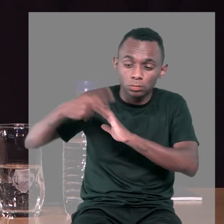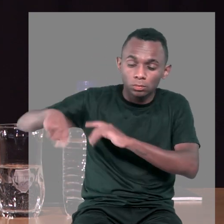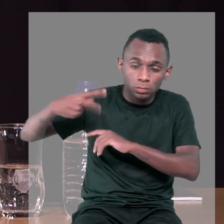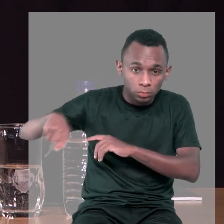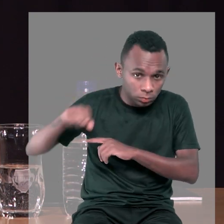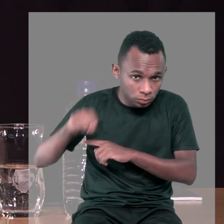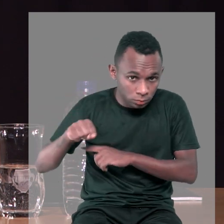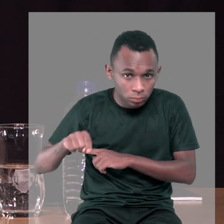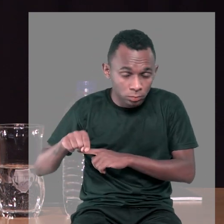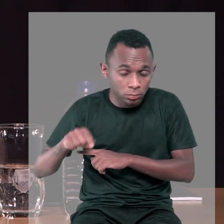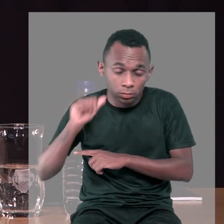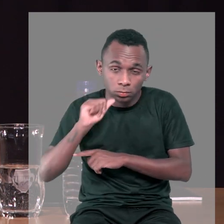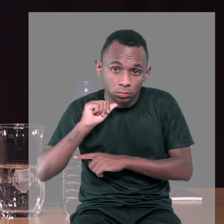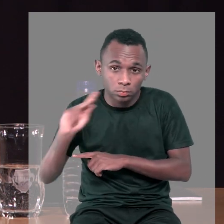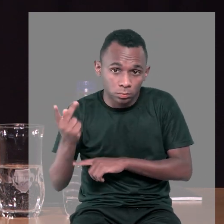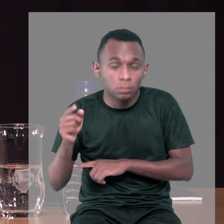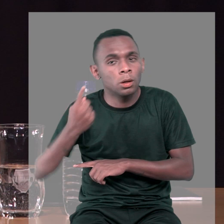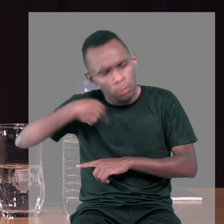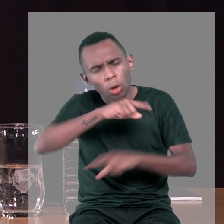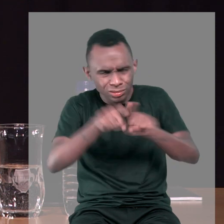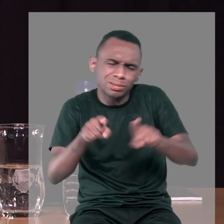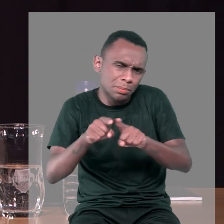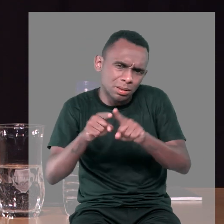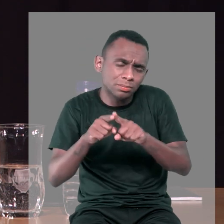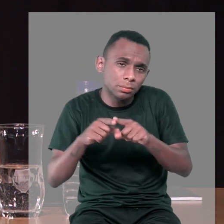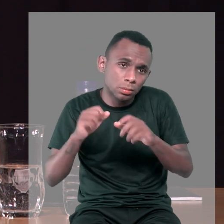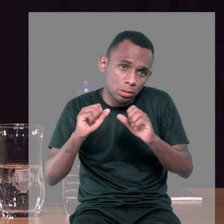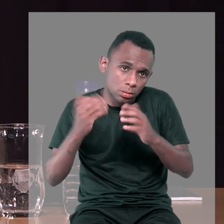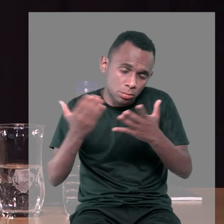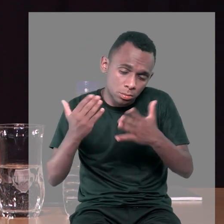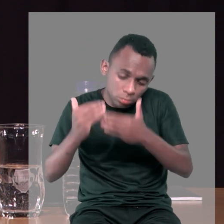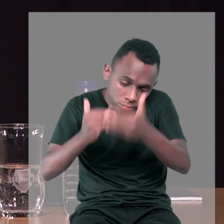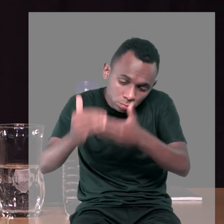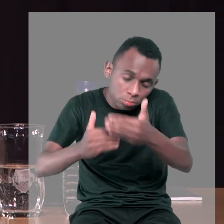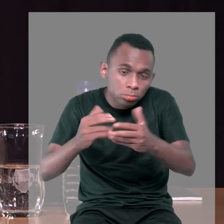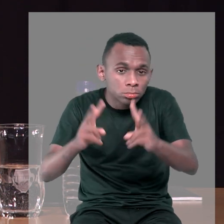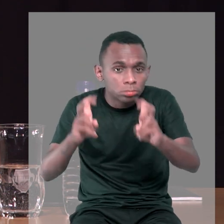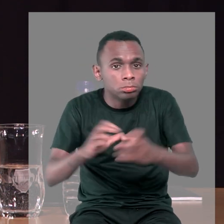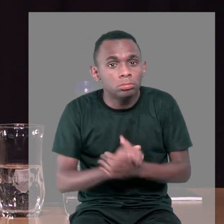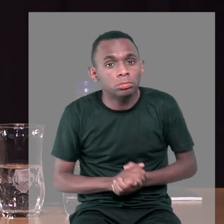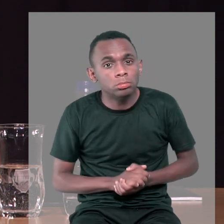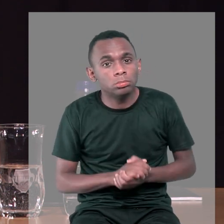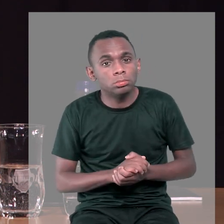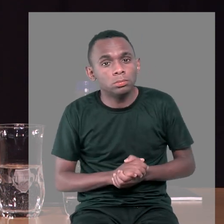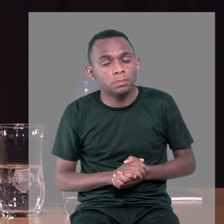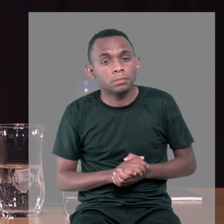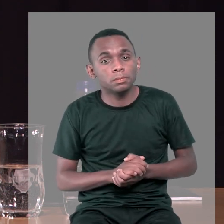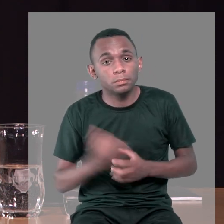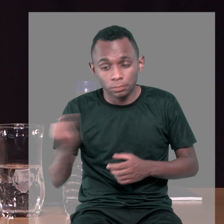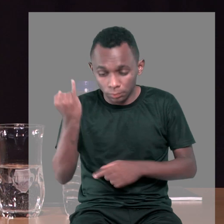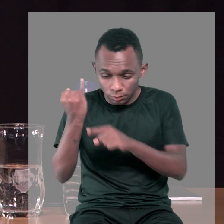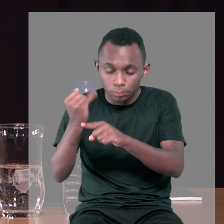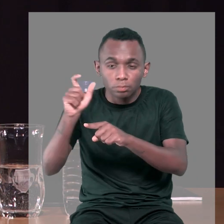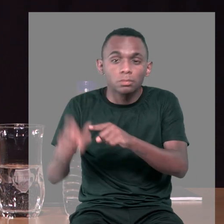que um advento, um acontecimento como o genocídio ou a implementação de